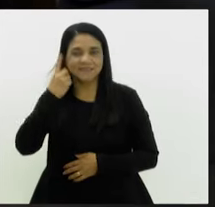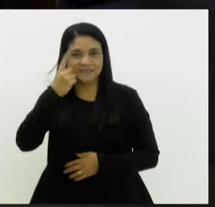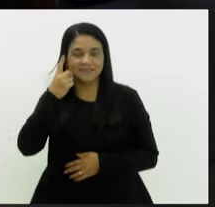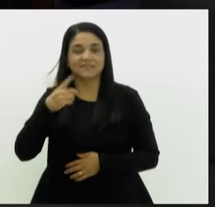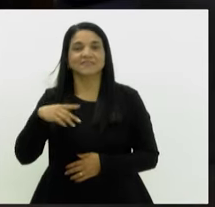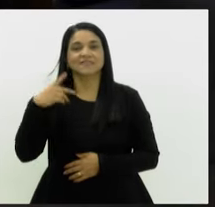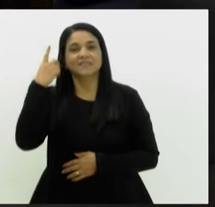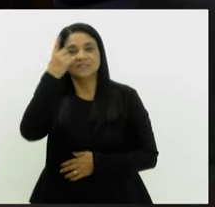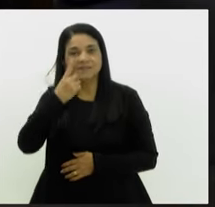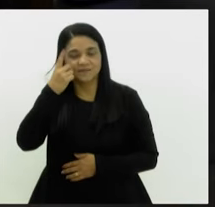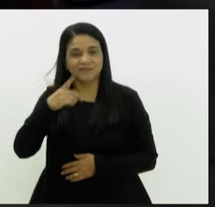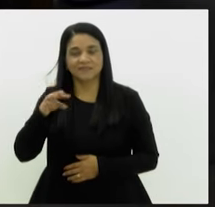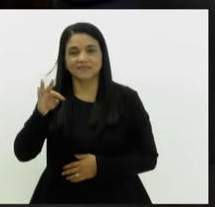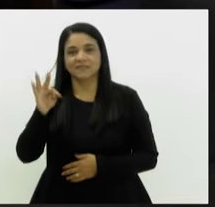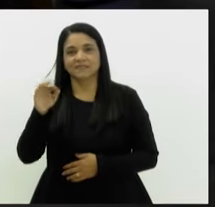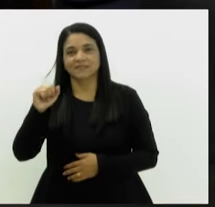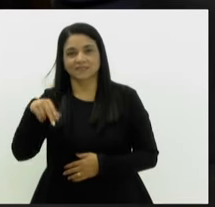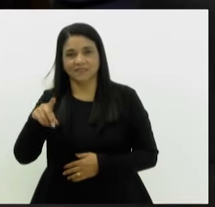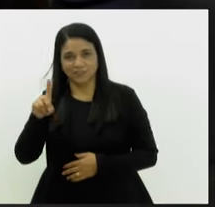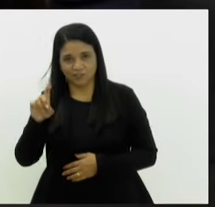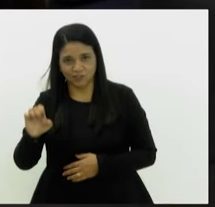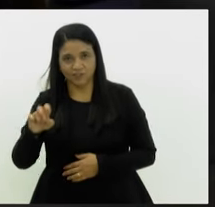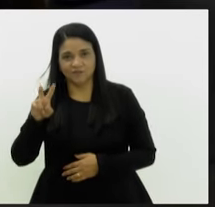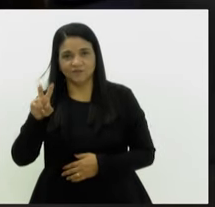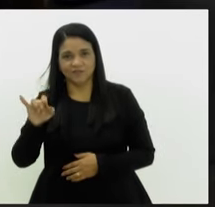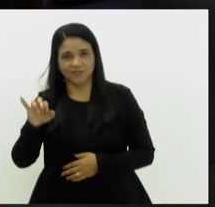Deputado Tandy Vieira.